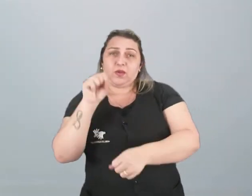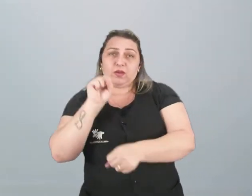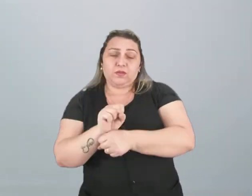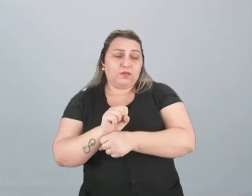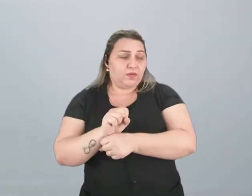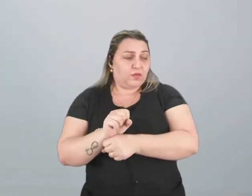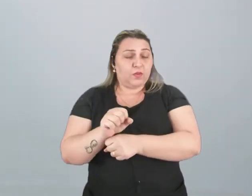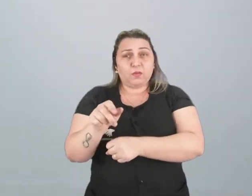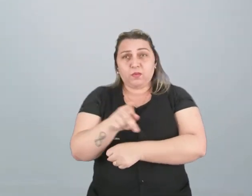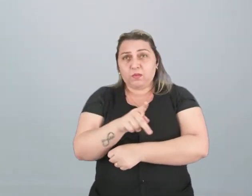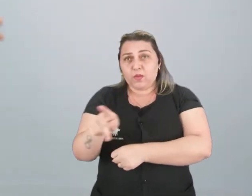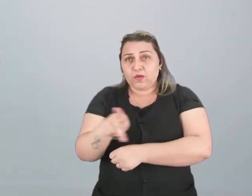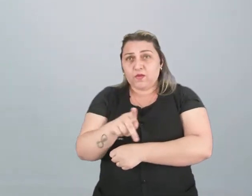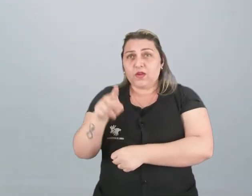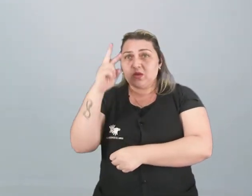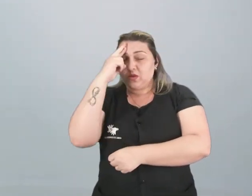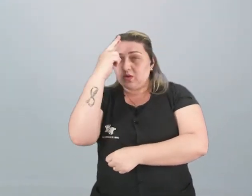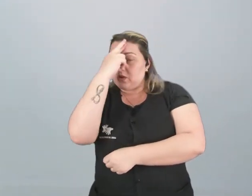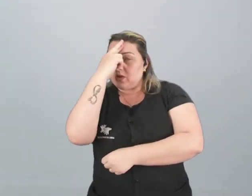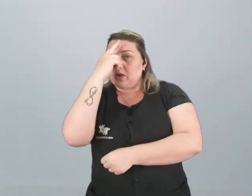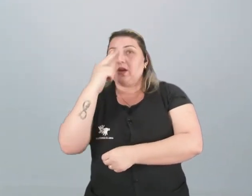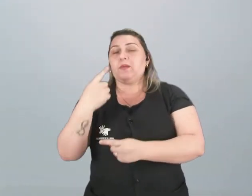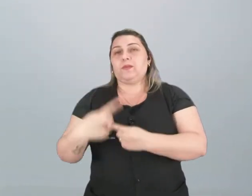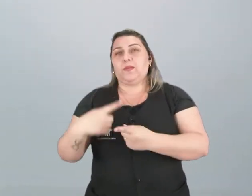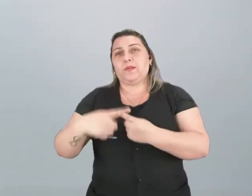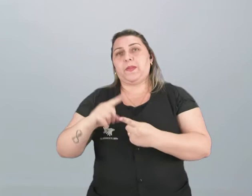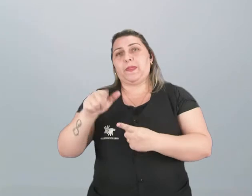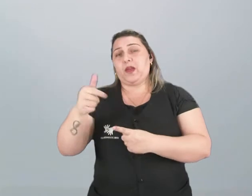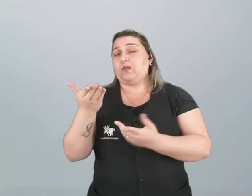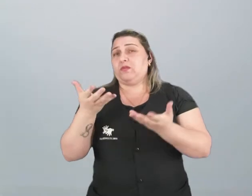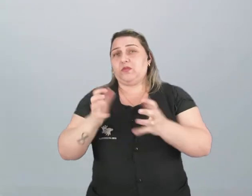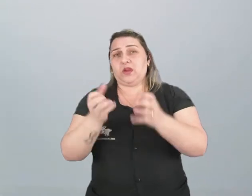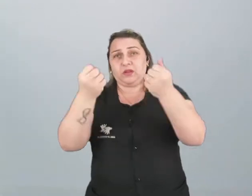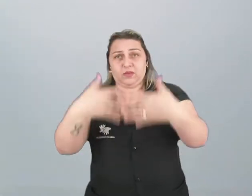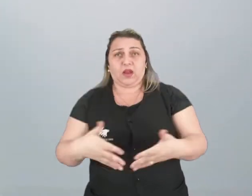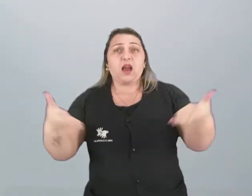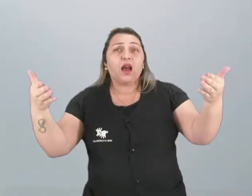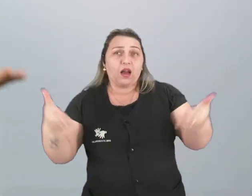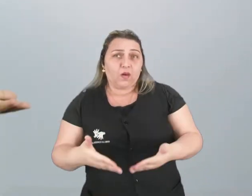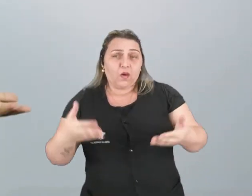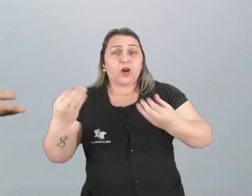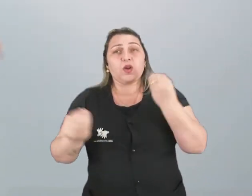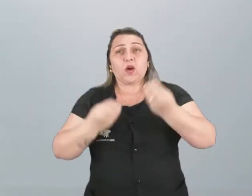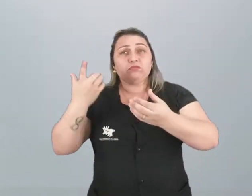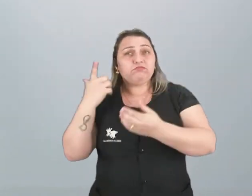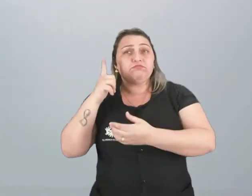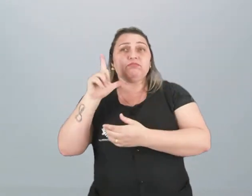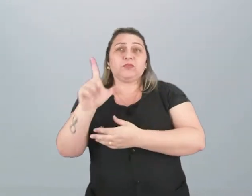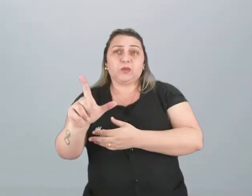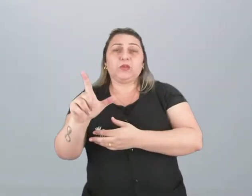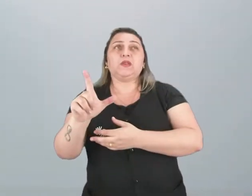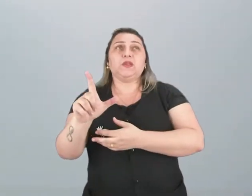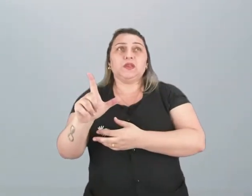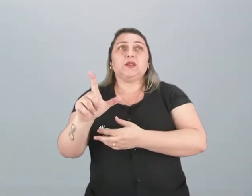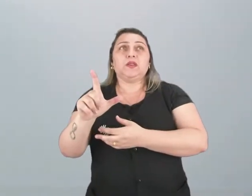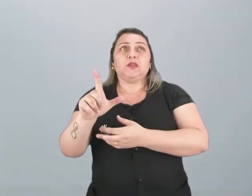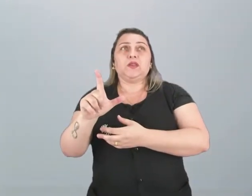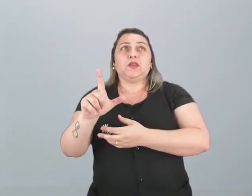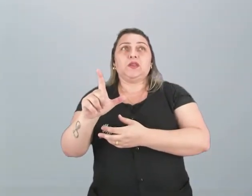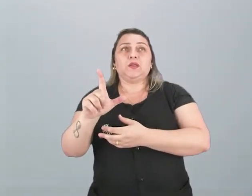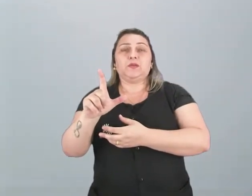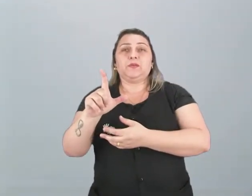seu professor de História, porque isso é um outro departamento e eu não quero entrar nessa seara de como ela conseguiu e como ela consegue